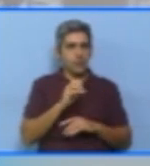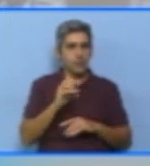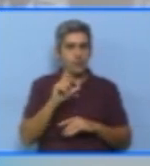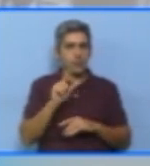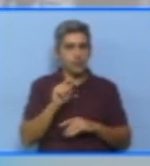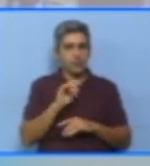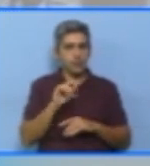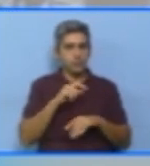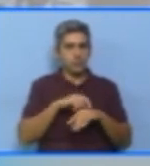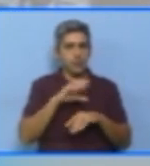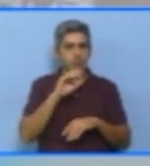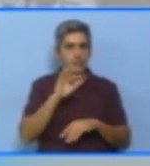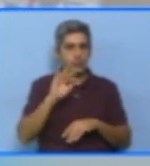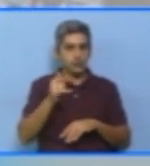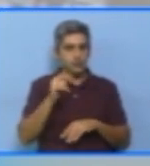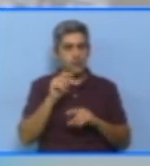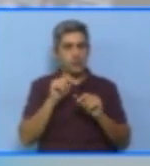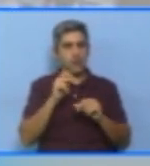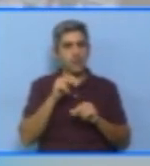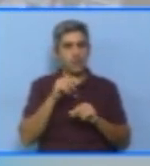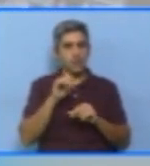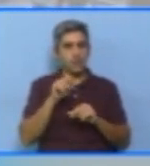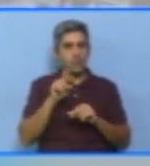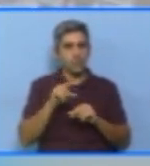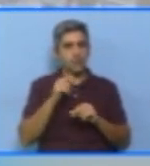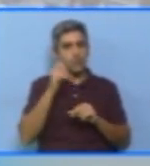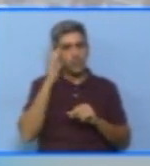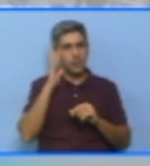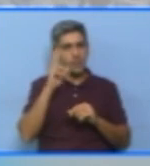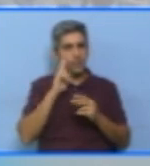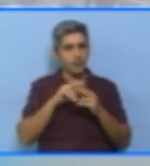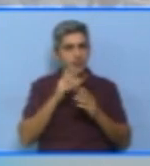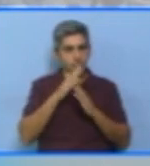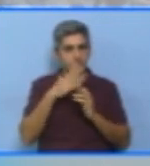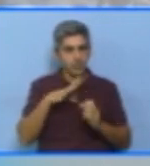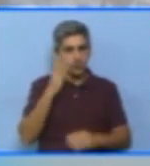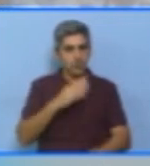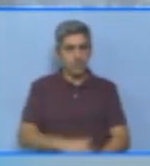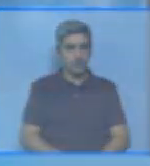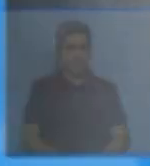Eclésia pelas 22h45 na Antena 1. Tenha então uma muito boa tarde e até amanhã, se Deus quiser.